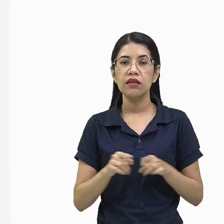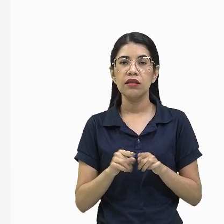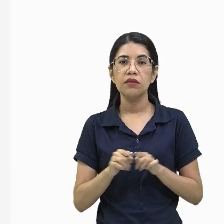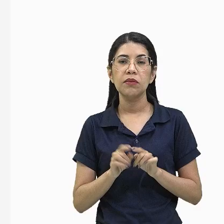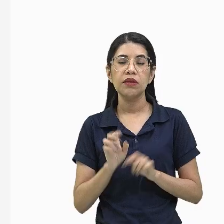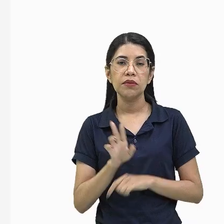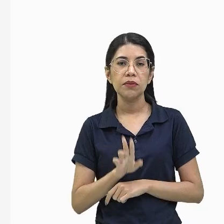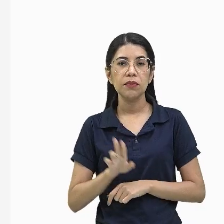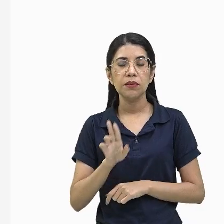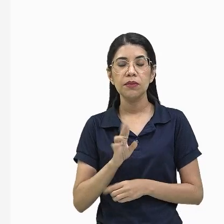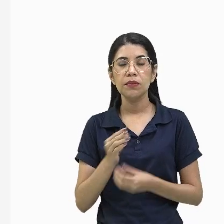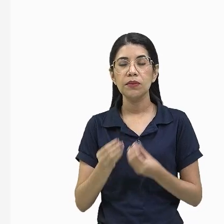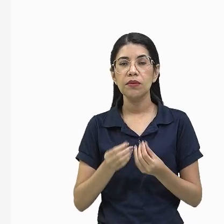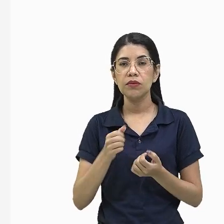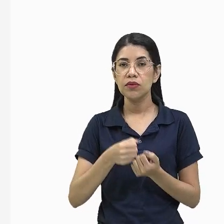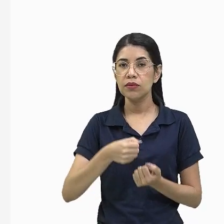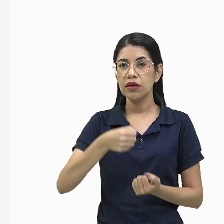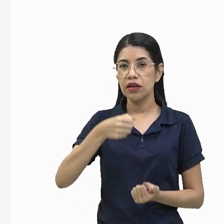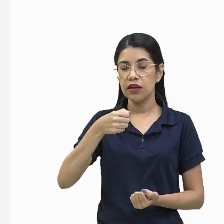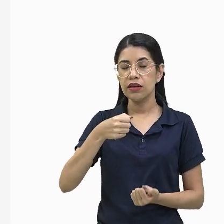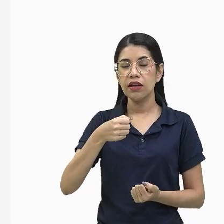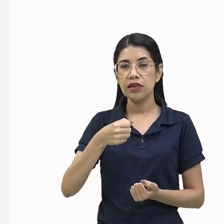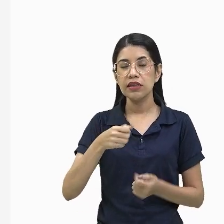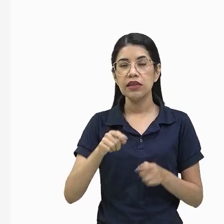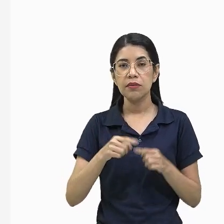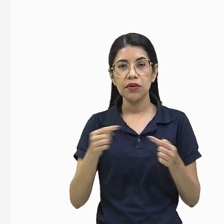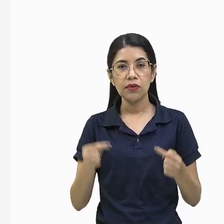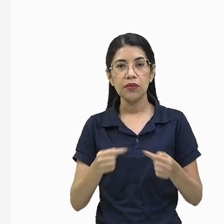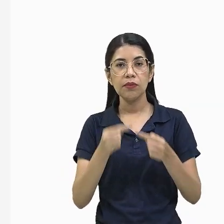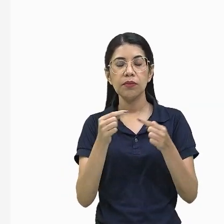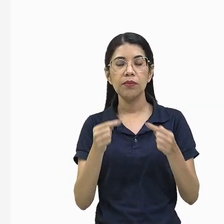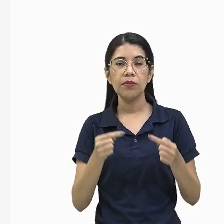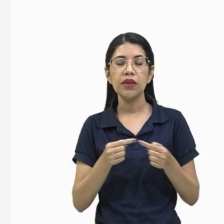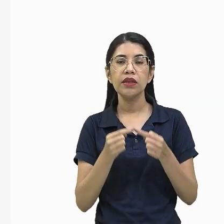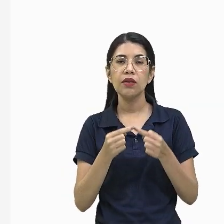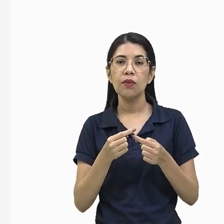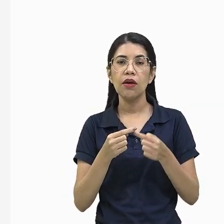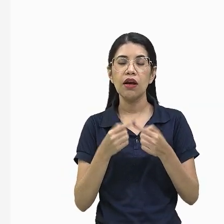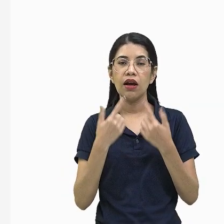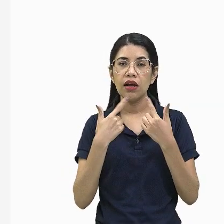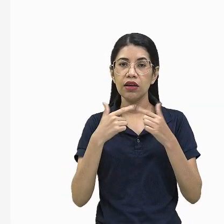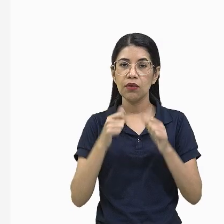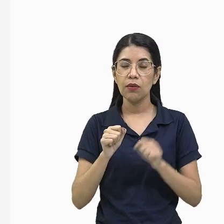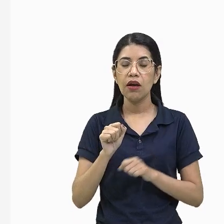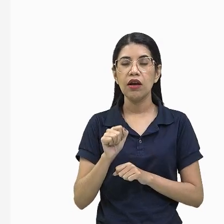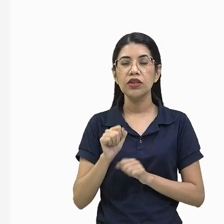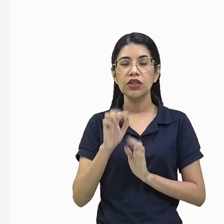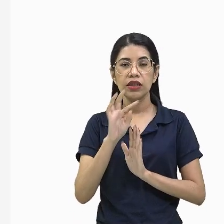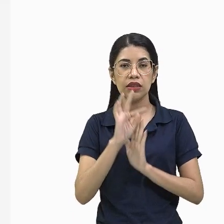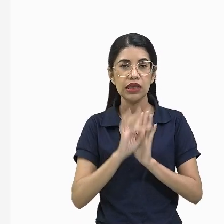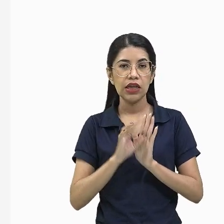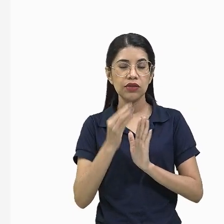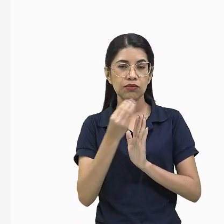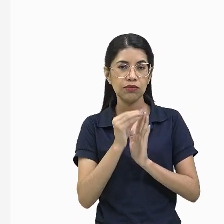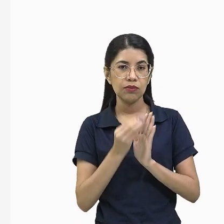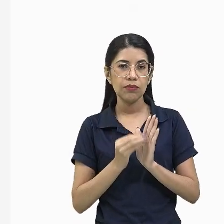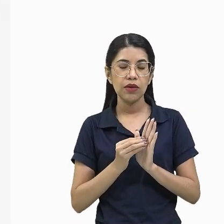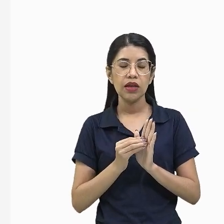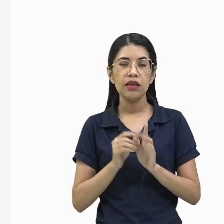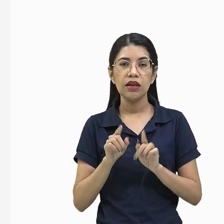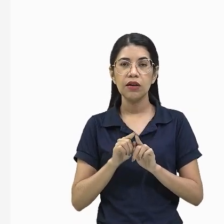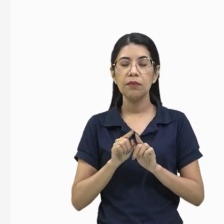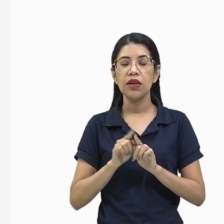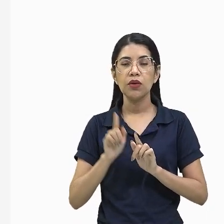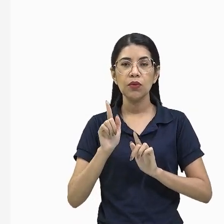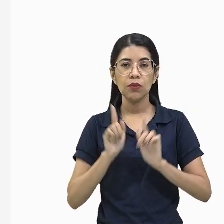sendo utilizada aqui no cartaz e se articula também com toda a linguagem verbal que foi colocada no nosso cartaz, com os